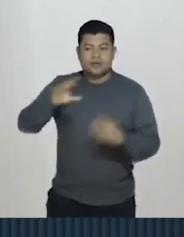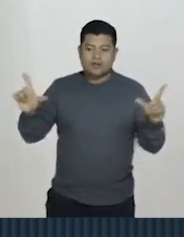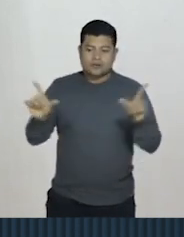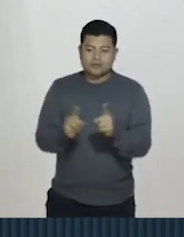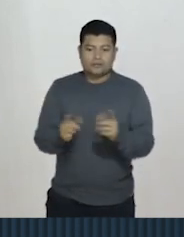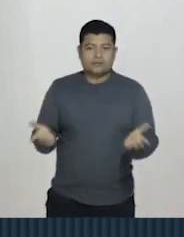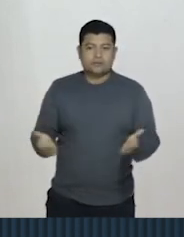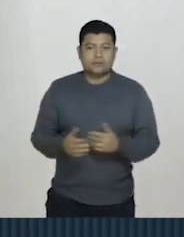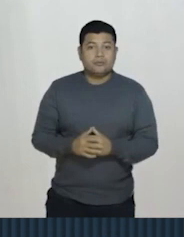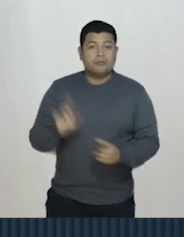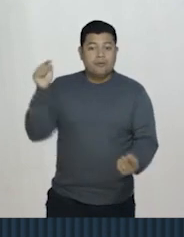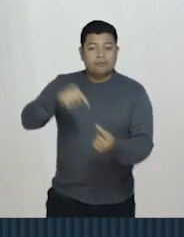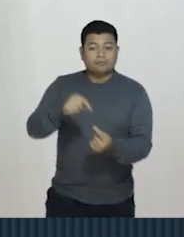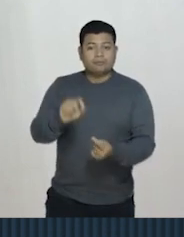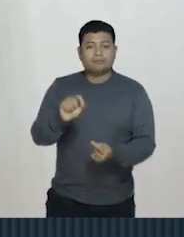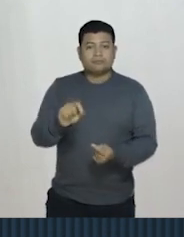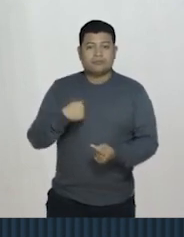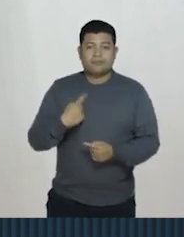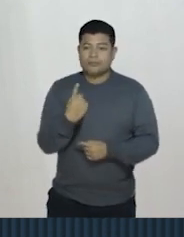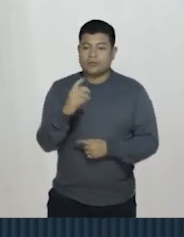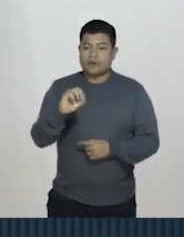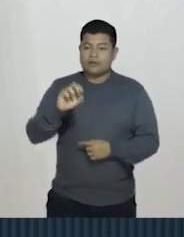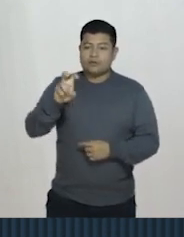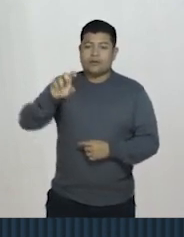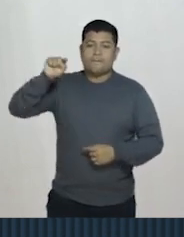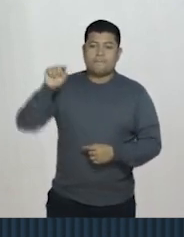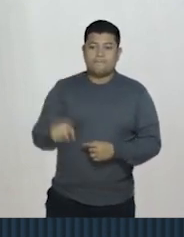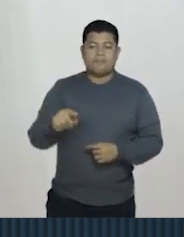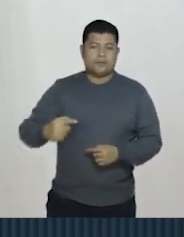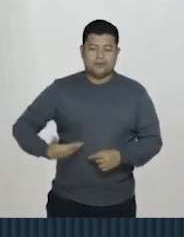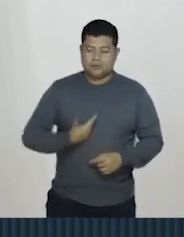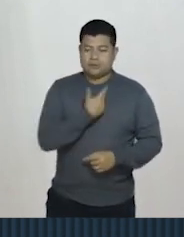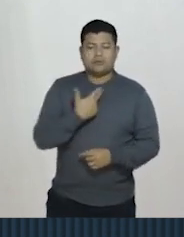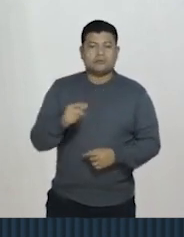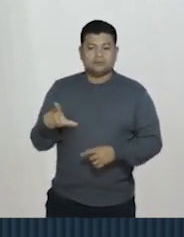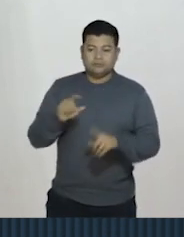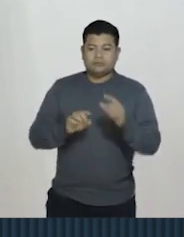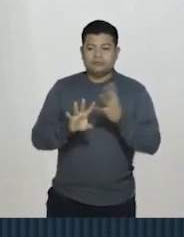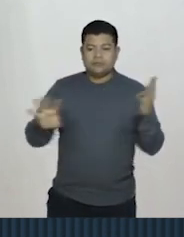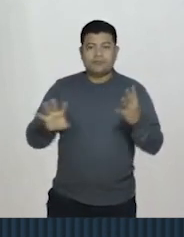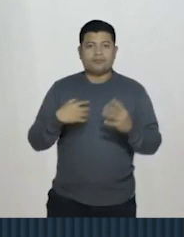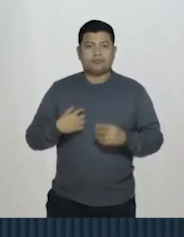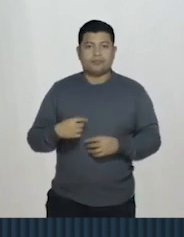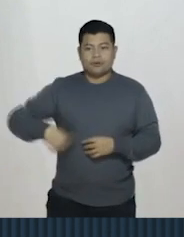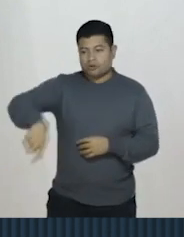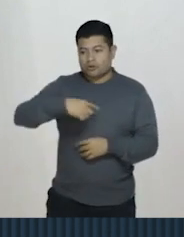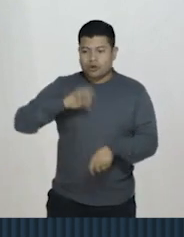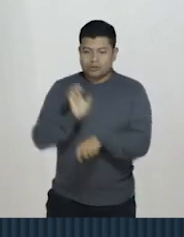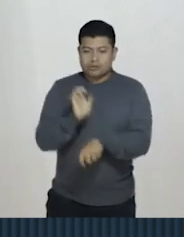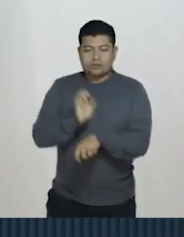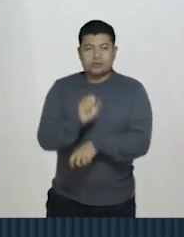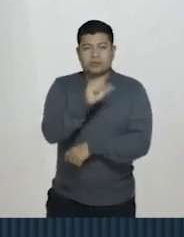era 105 mil cirurgias, nós já conseguimos, digo nós, o Estado, Santa Catarina,